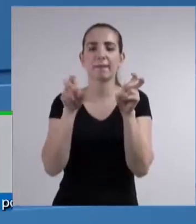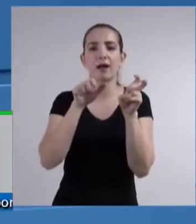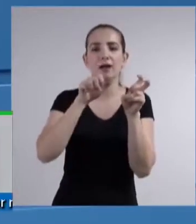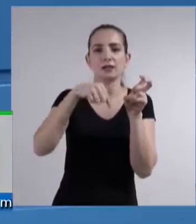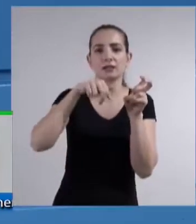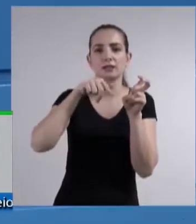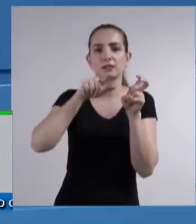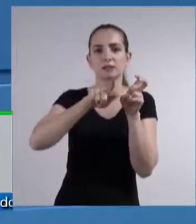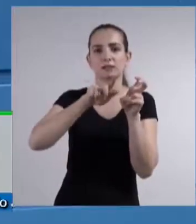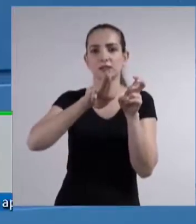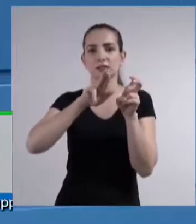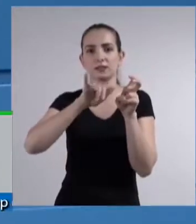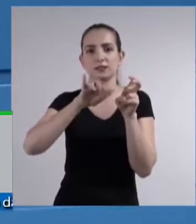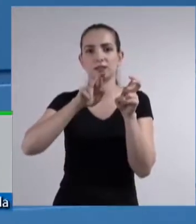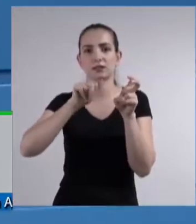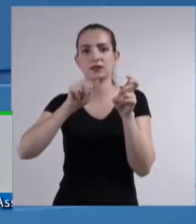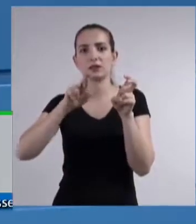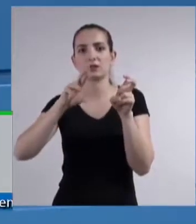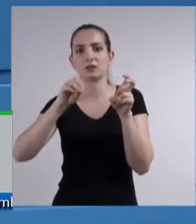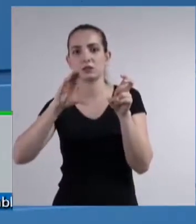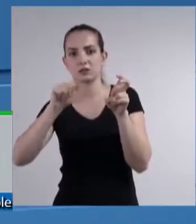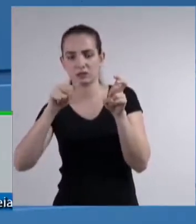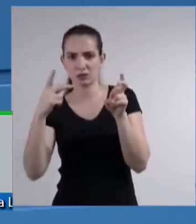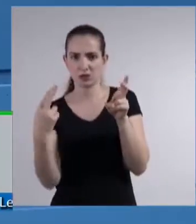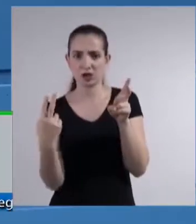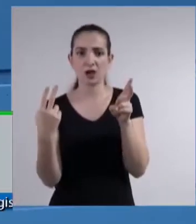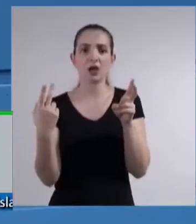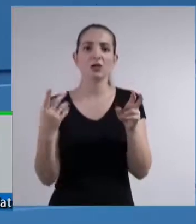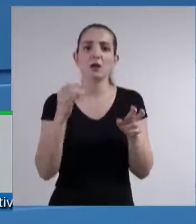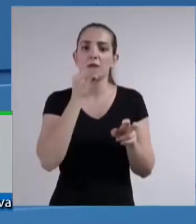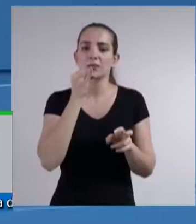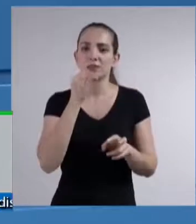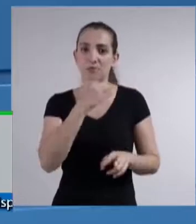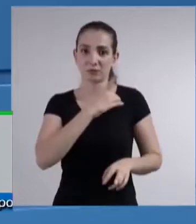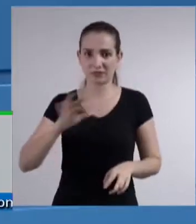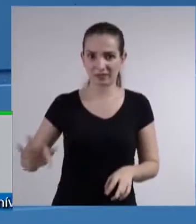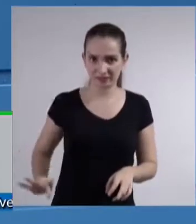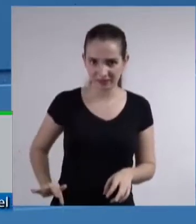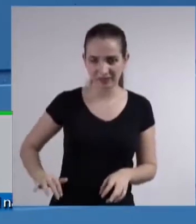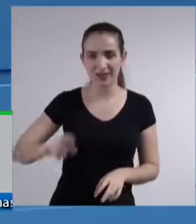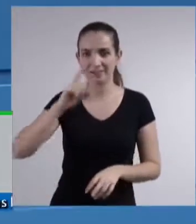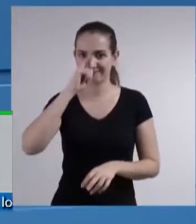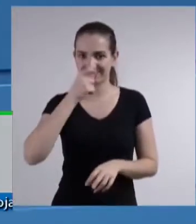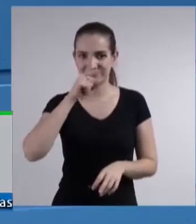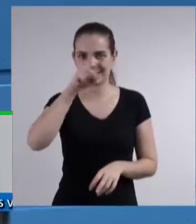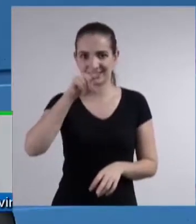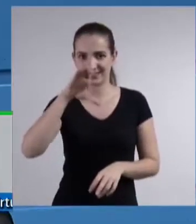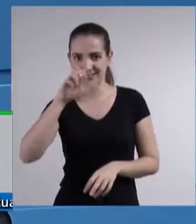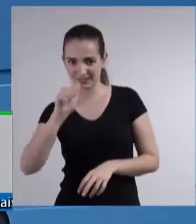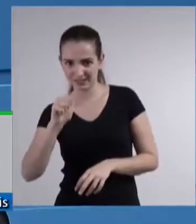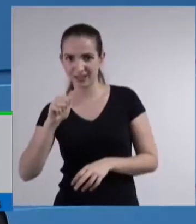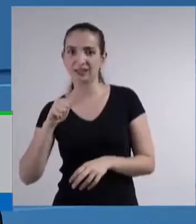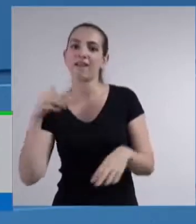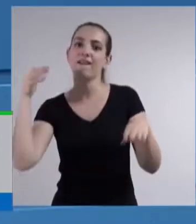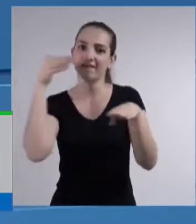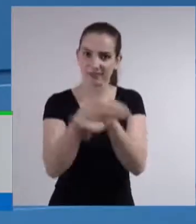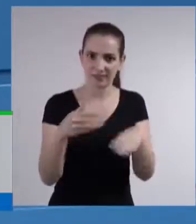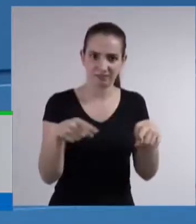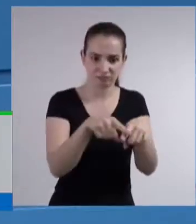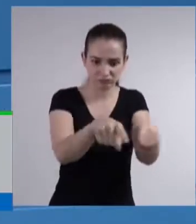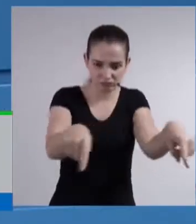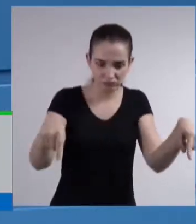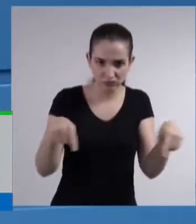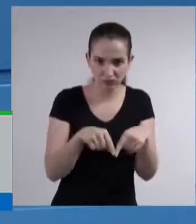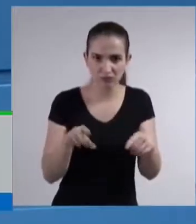quando você vê um deputado federal como o Zeca do PT, ir lá dentro da reserva indígena e apoiar a invasão, quer